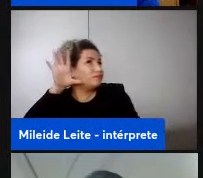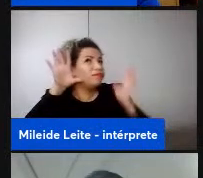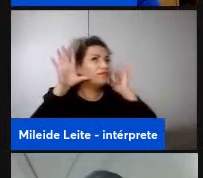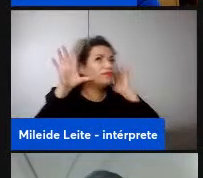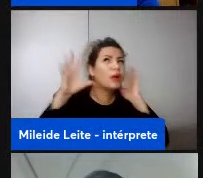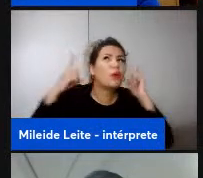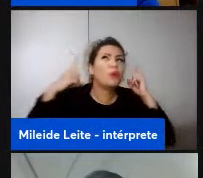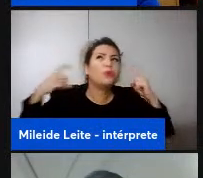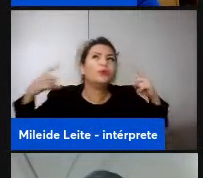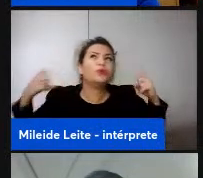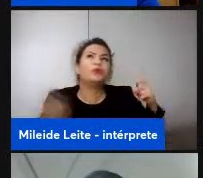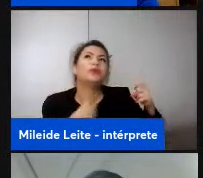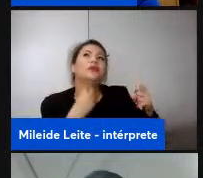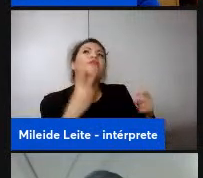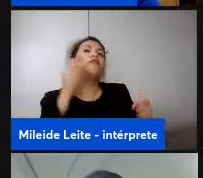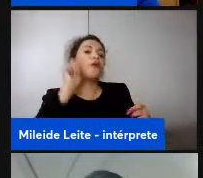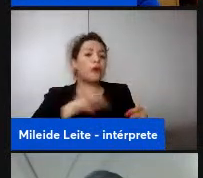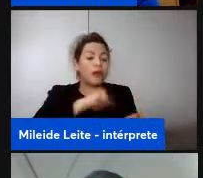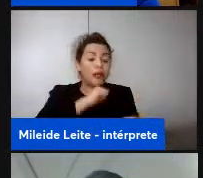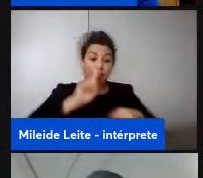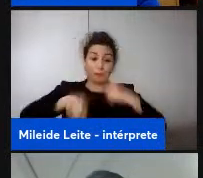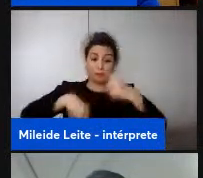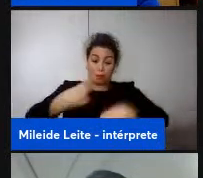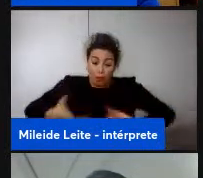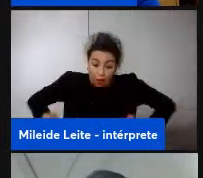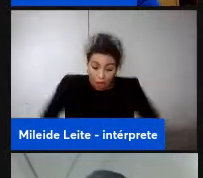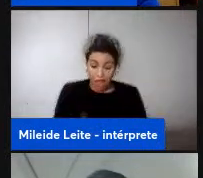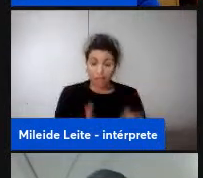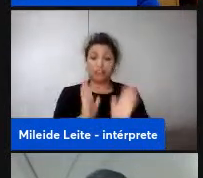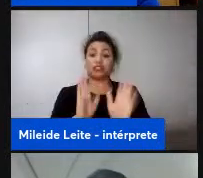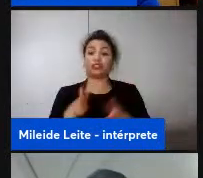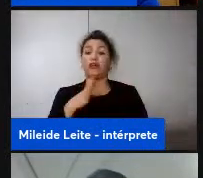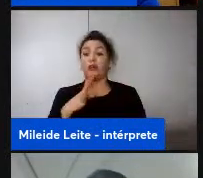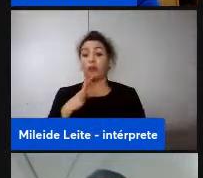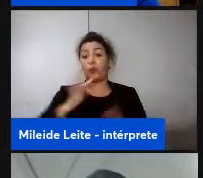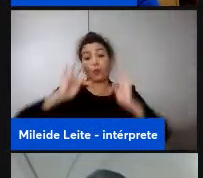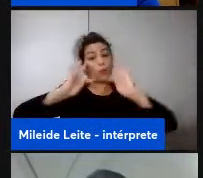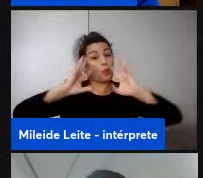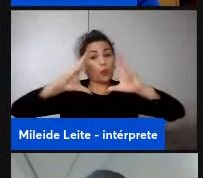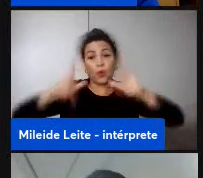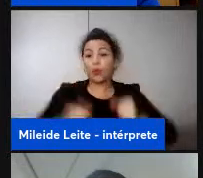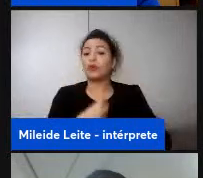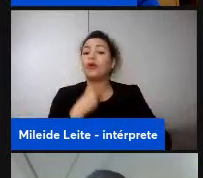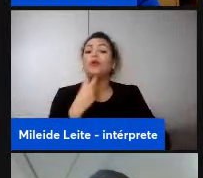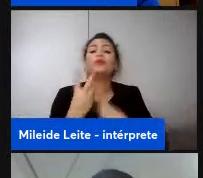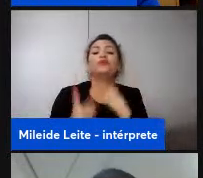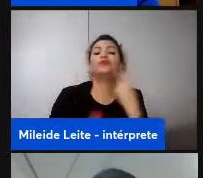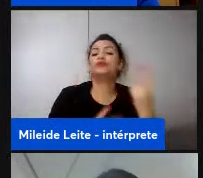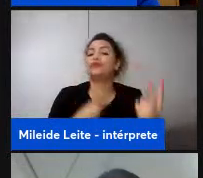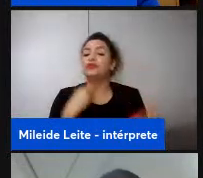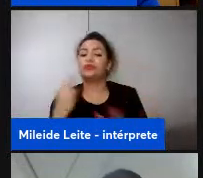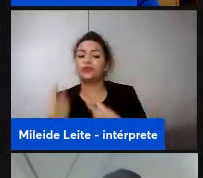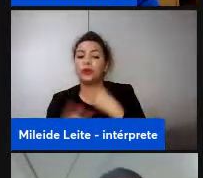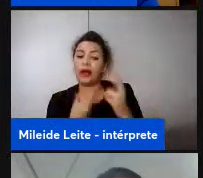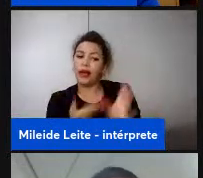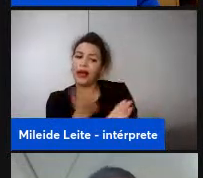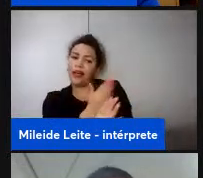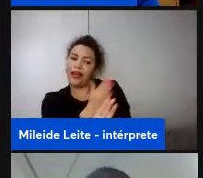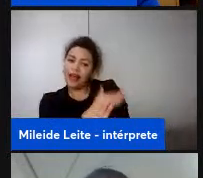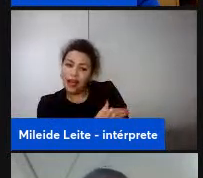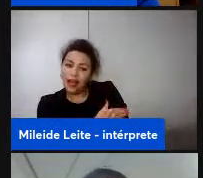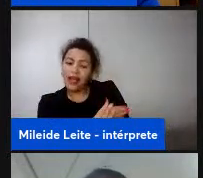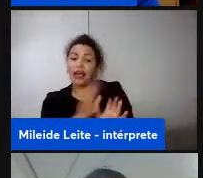som da voz da mãe, e quando ela nasce, ela já conhece todas aquelas vozes que conviviam com a mãe. Então,